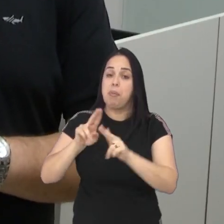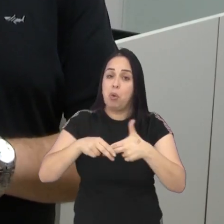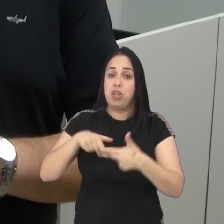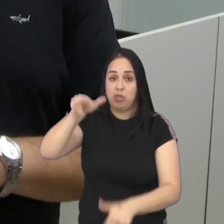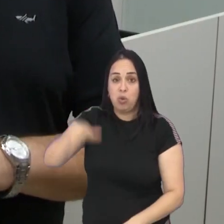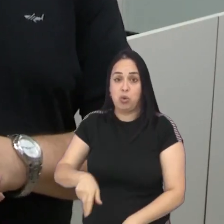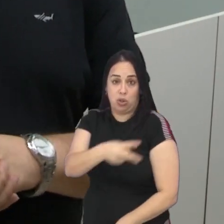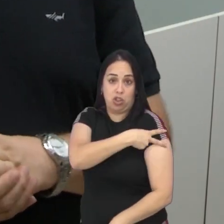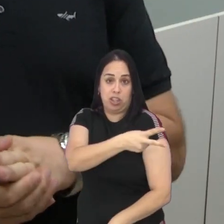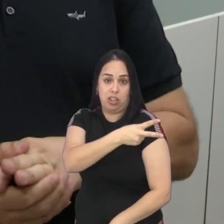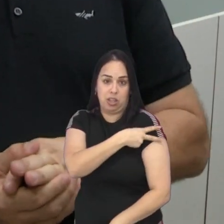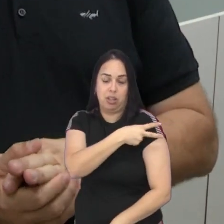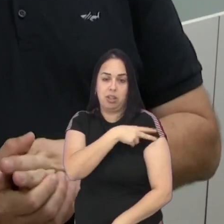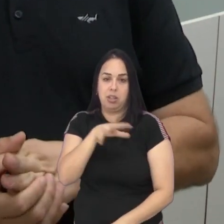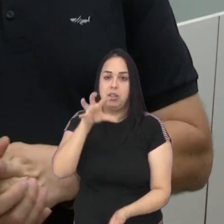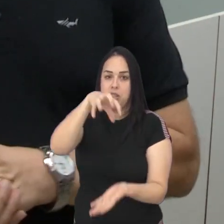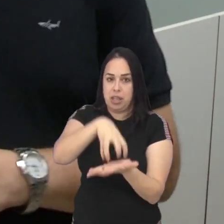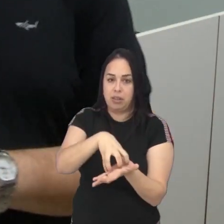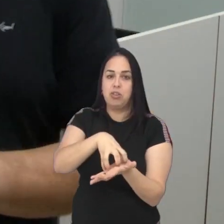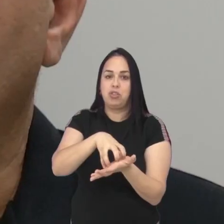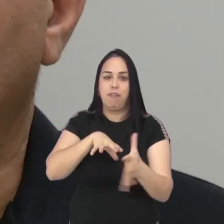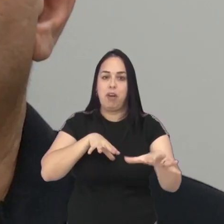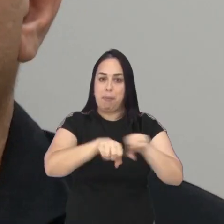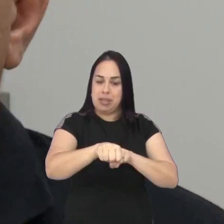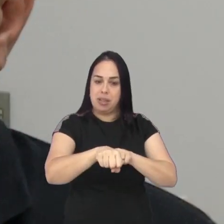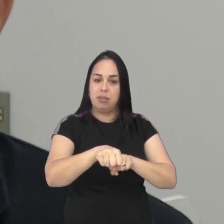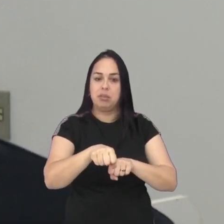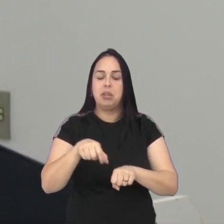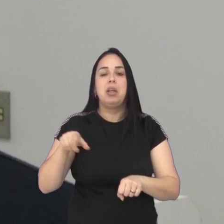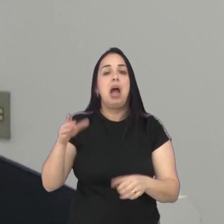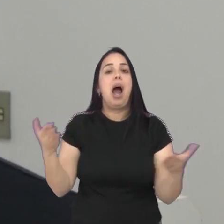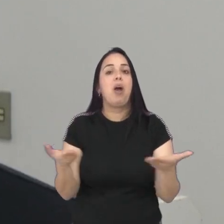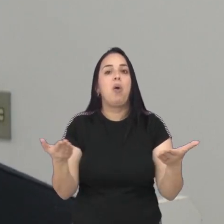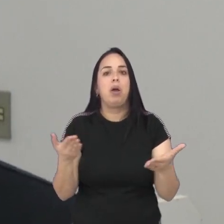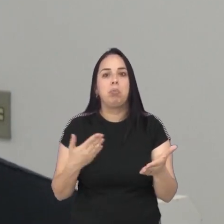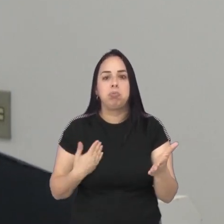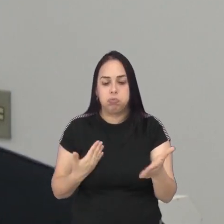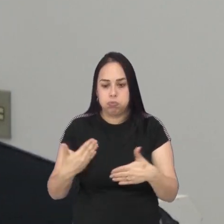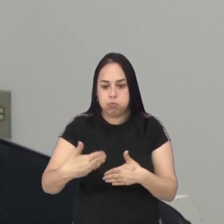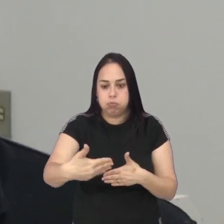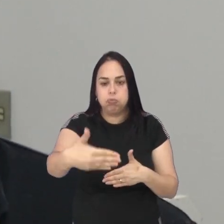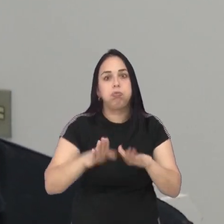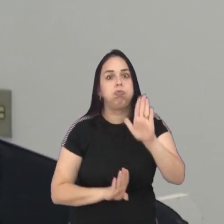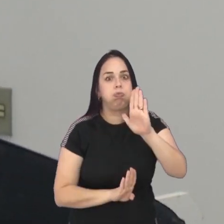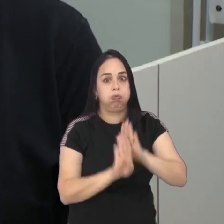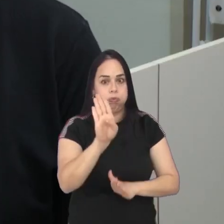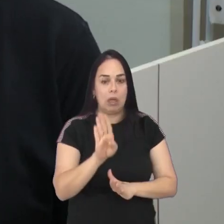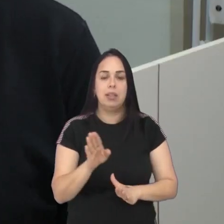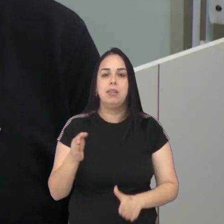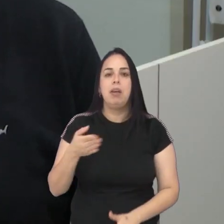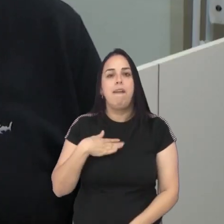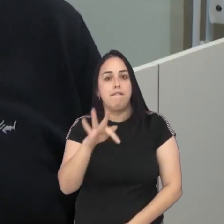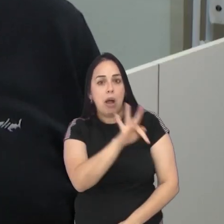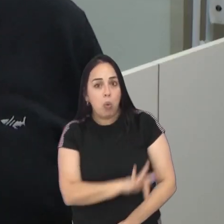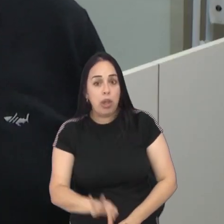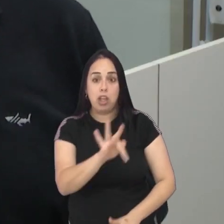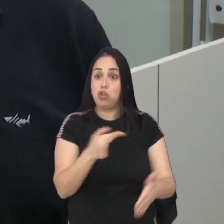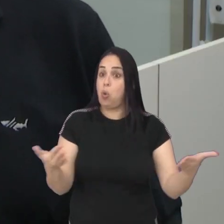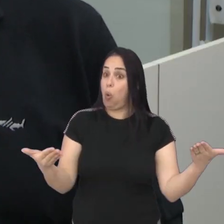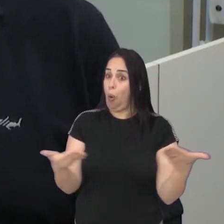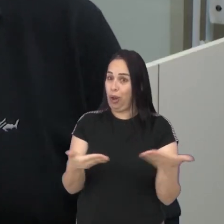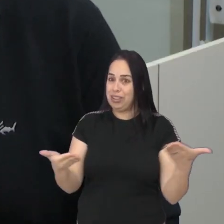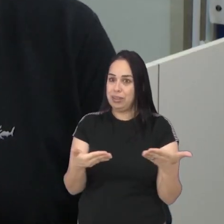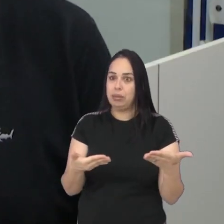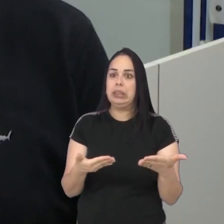gestor do CEF, o Centro de Formação do Educador, a tendência é que esse número cresça cada vez mais. Você vê grandes faculdades